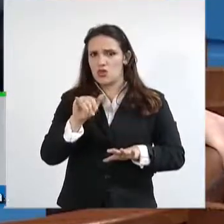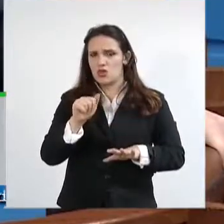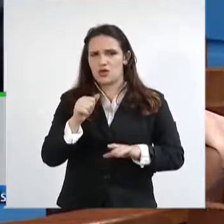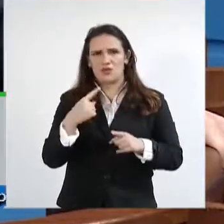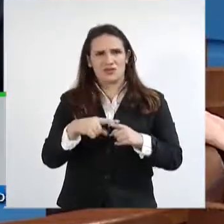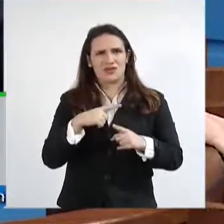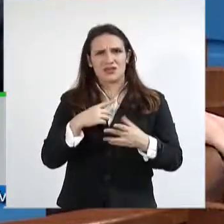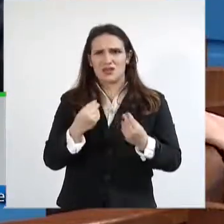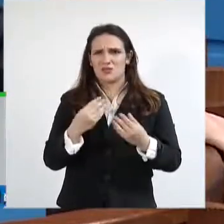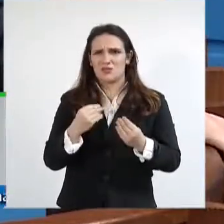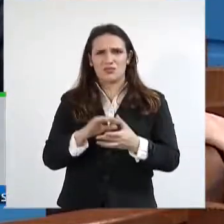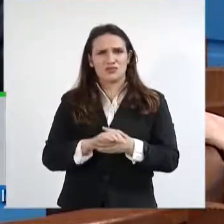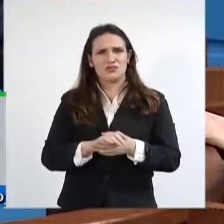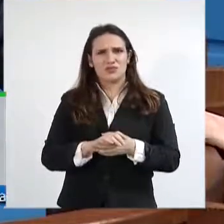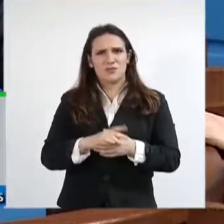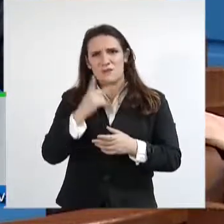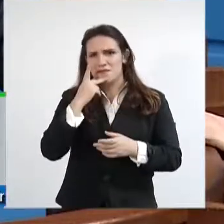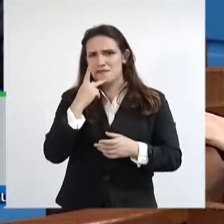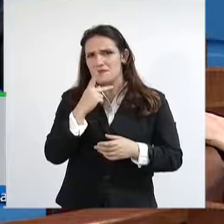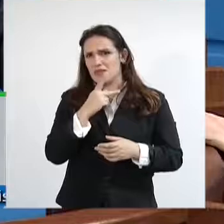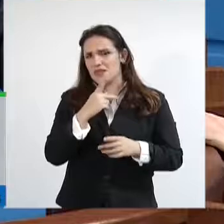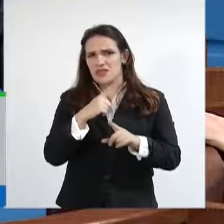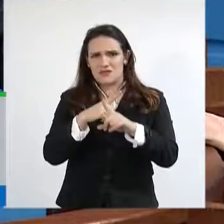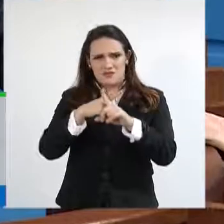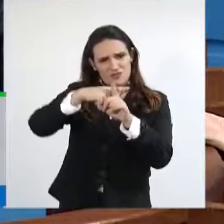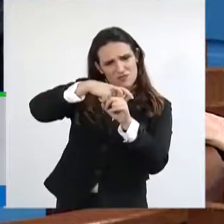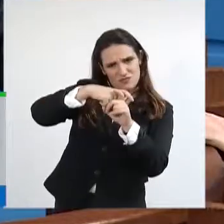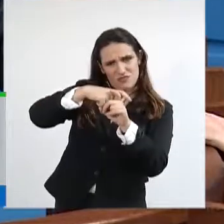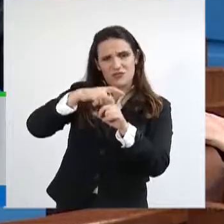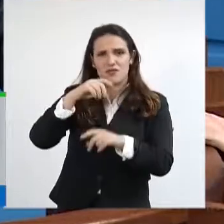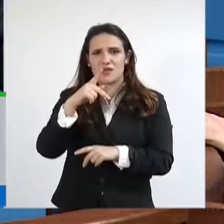de comunistas, de esquerdopatas.